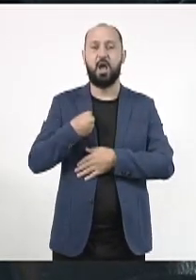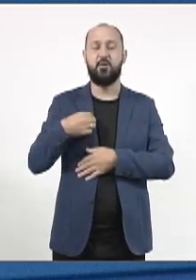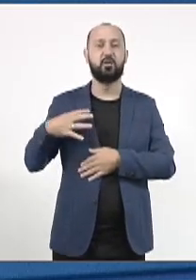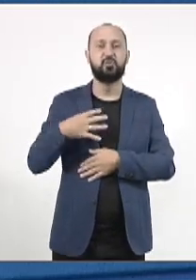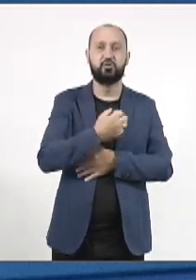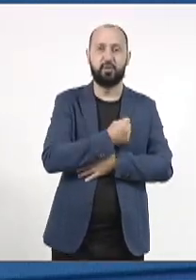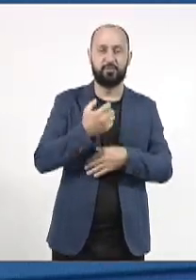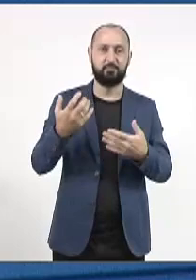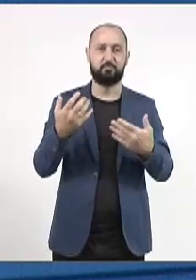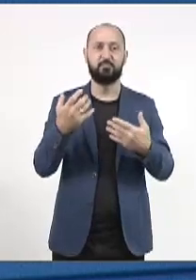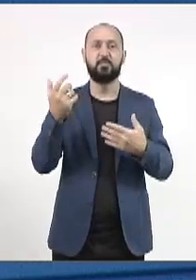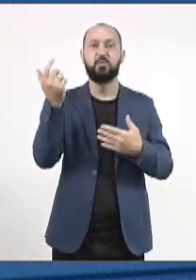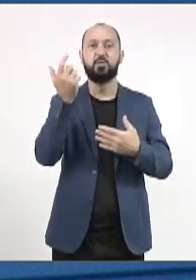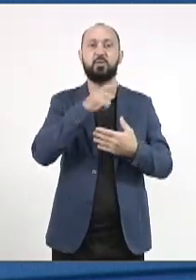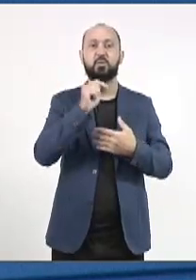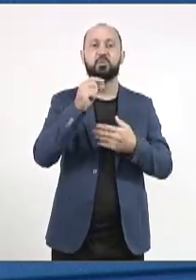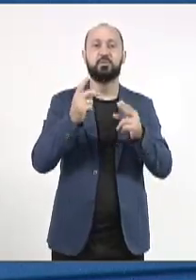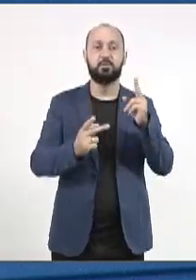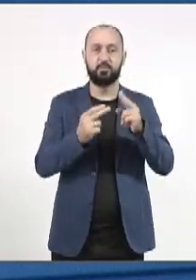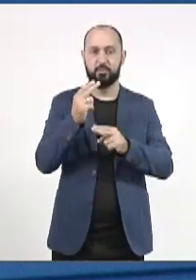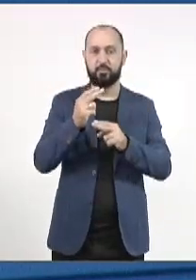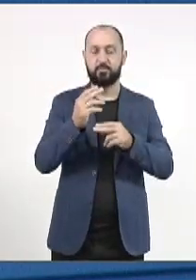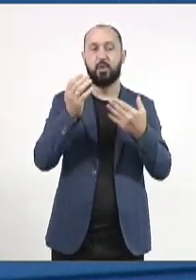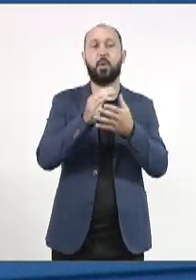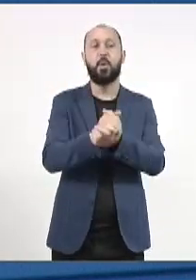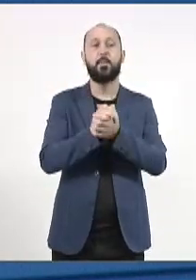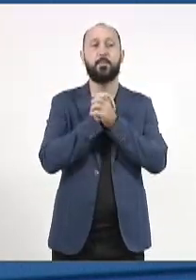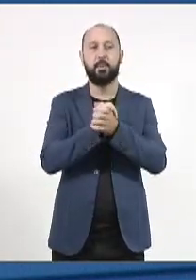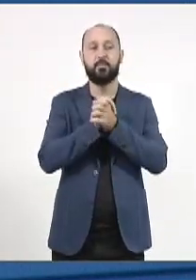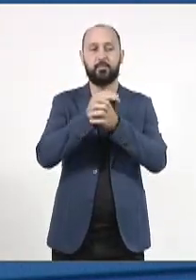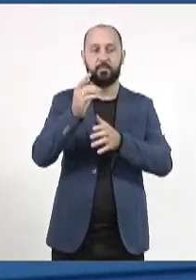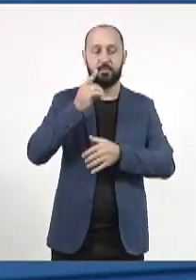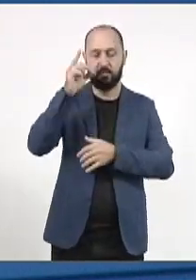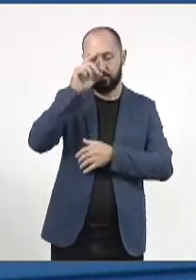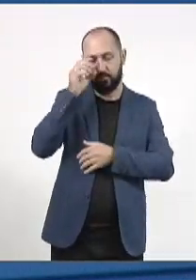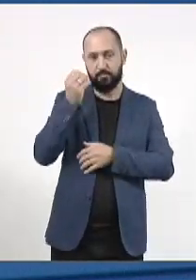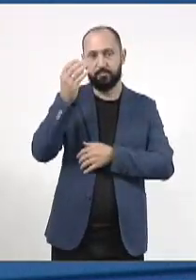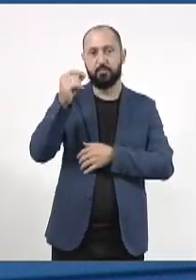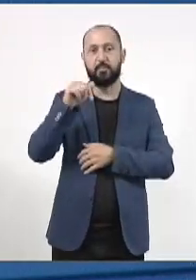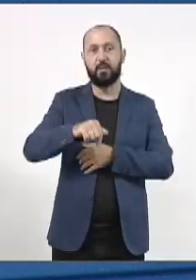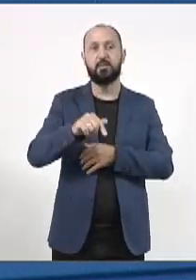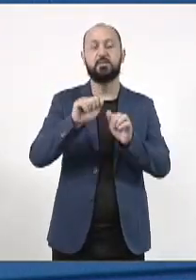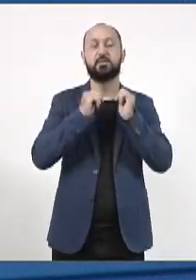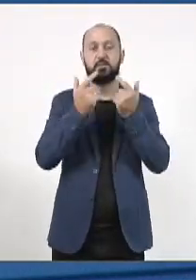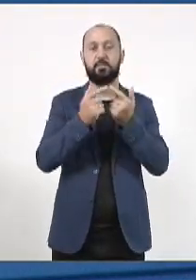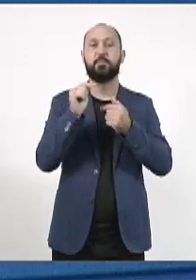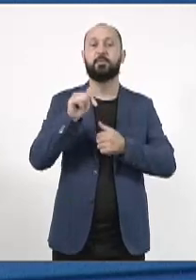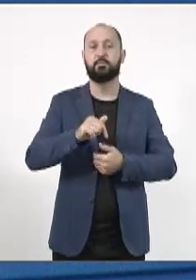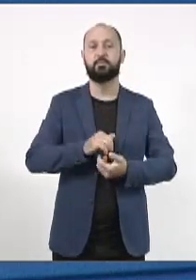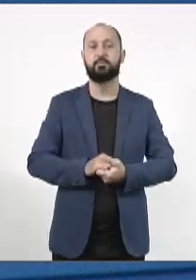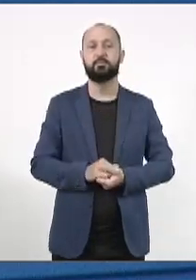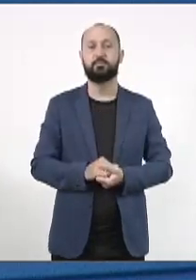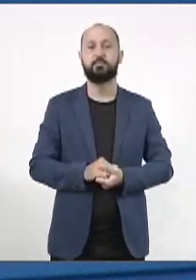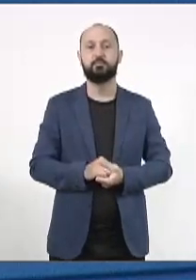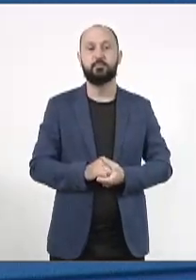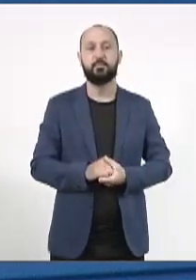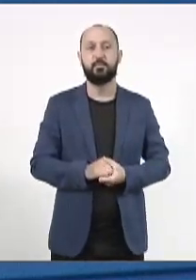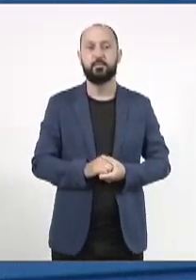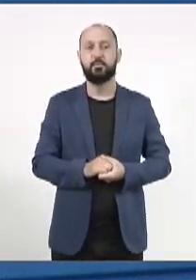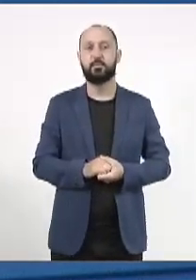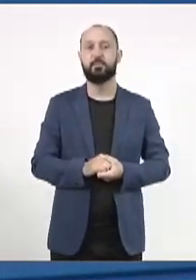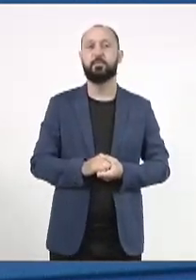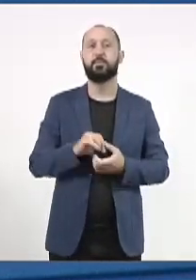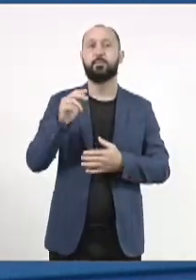para conseguir uma cirurgia. Então, parabéns, deputado Pedro Lucena Neto. Esta casa é para isso. Mas,